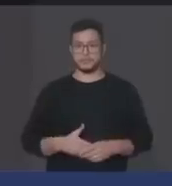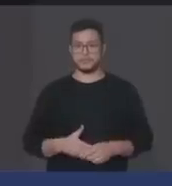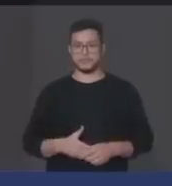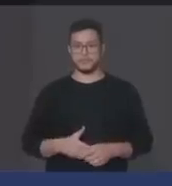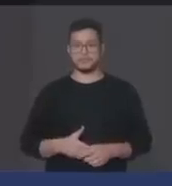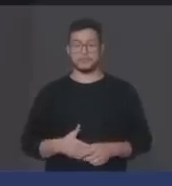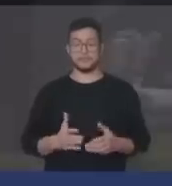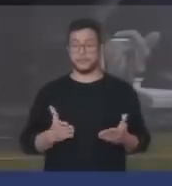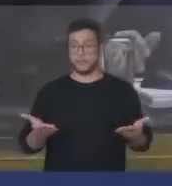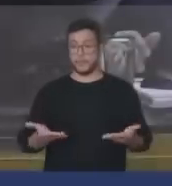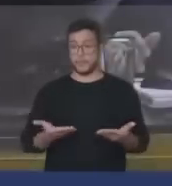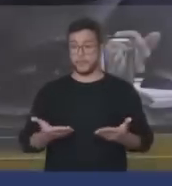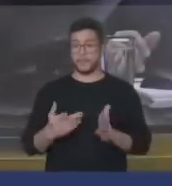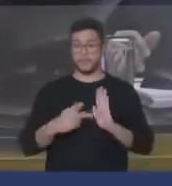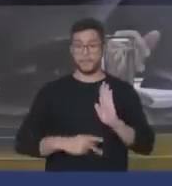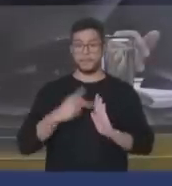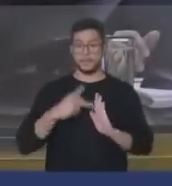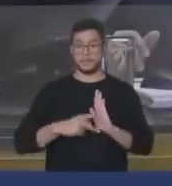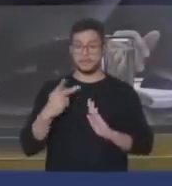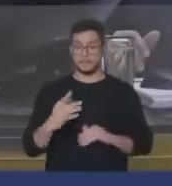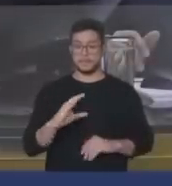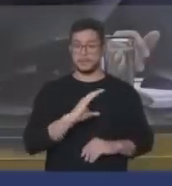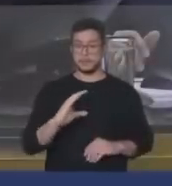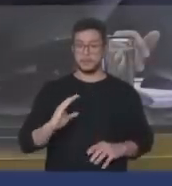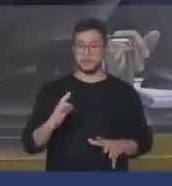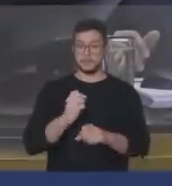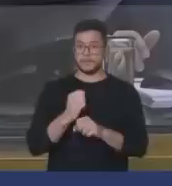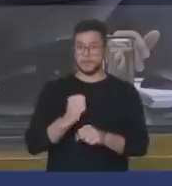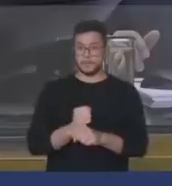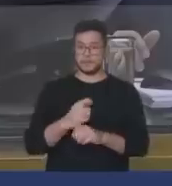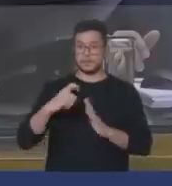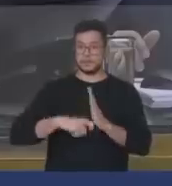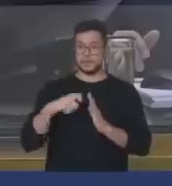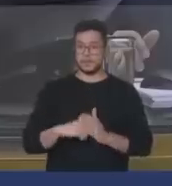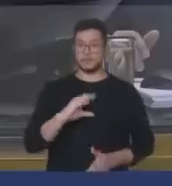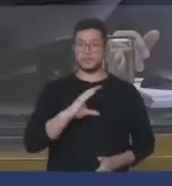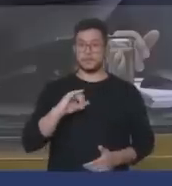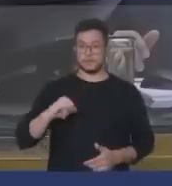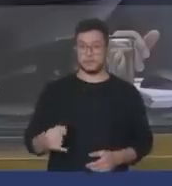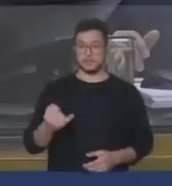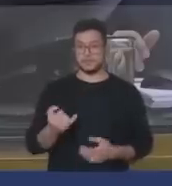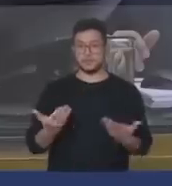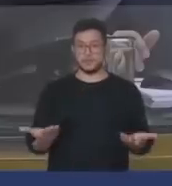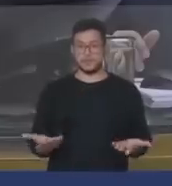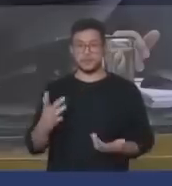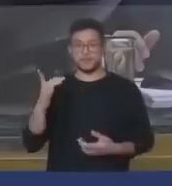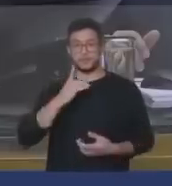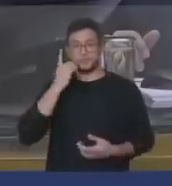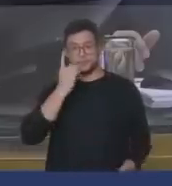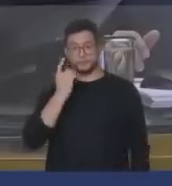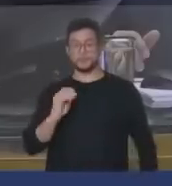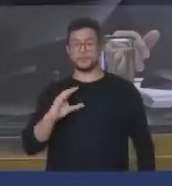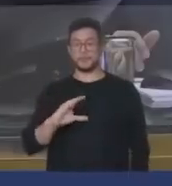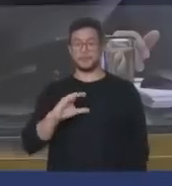para oferecer parecer ao projeto pelas Comissões de Finanças, Tributação, Constituição, Justiça e Cidadania. Concedo a palavra ao deputado Cláudio